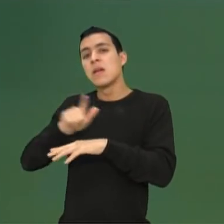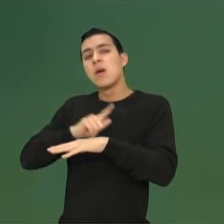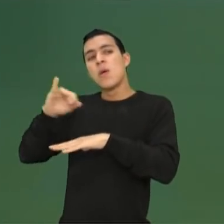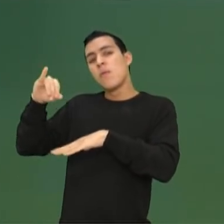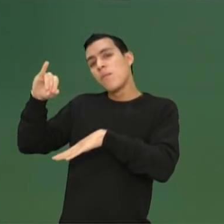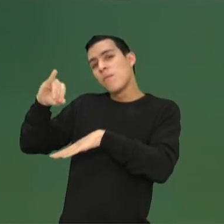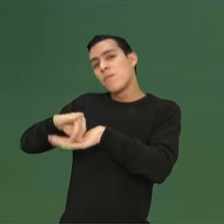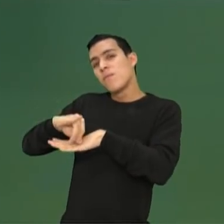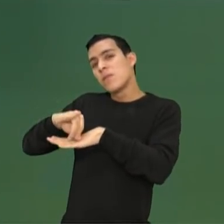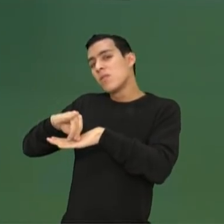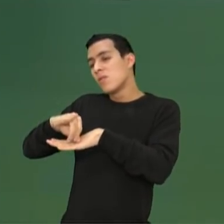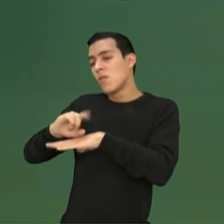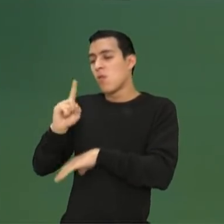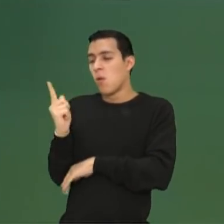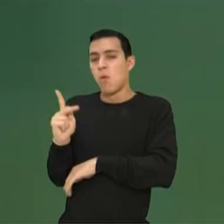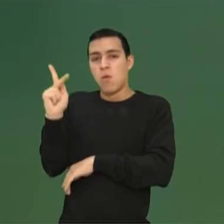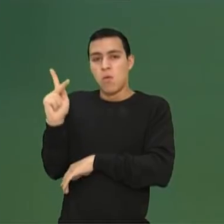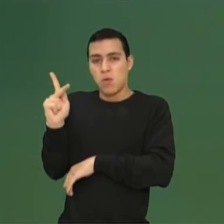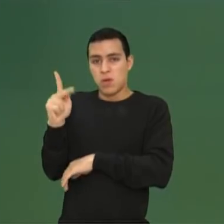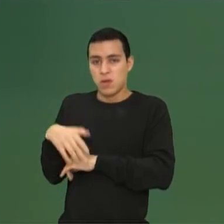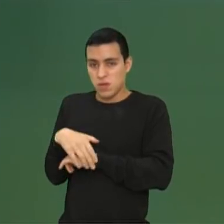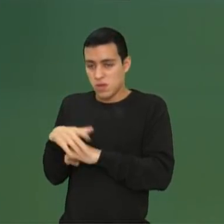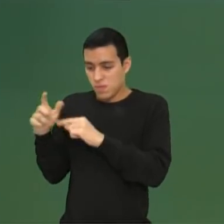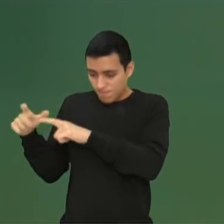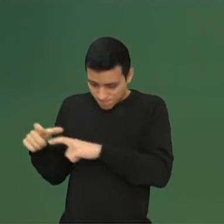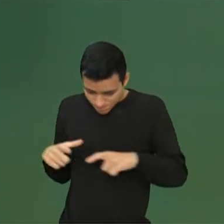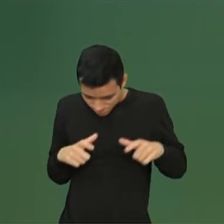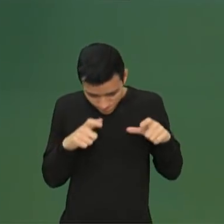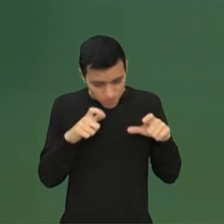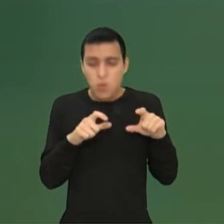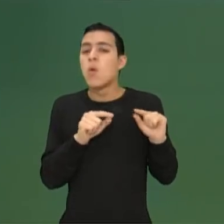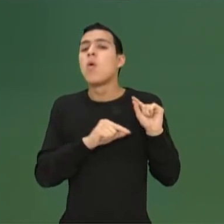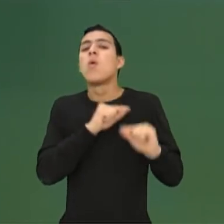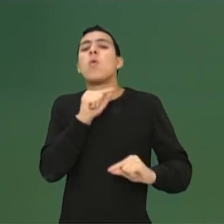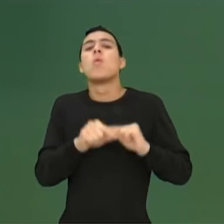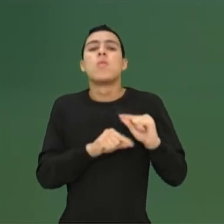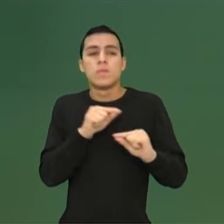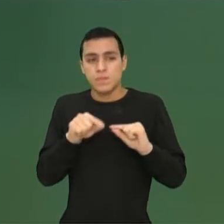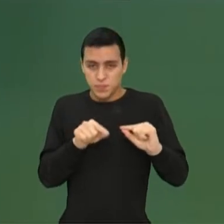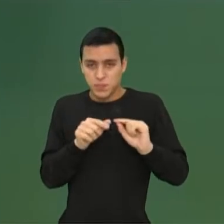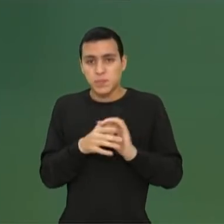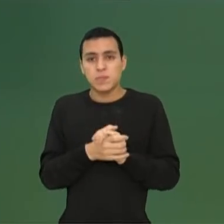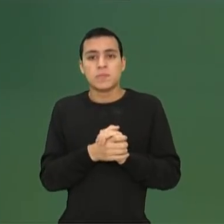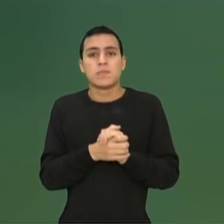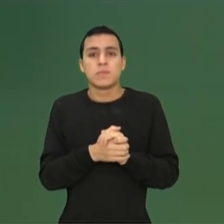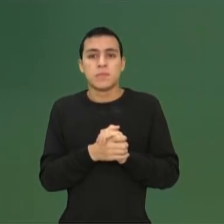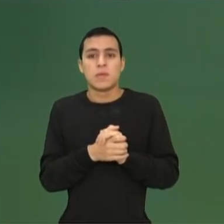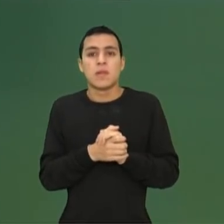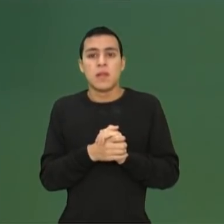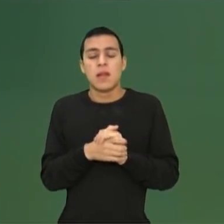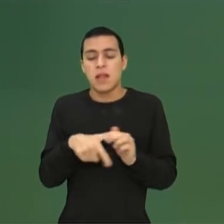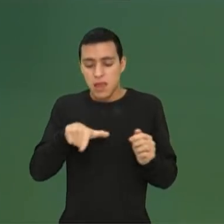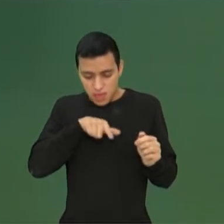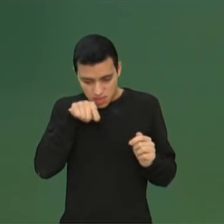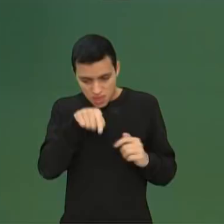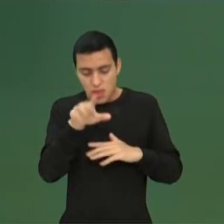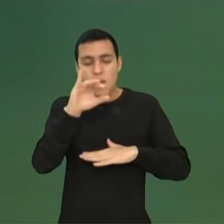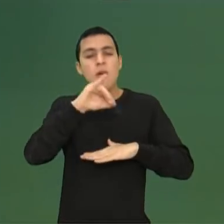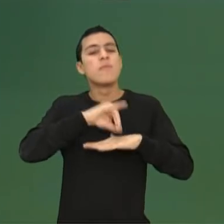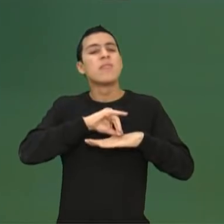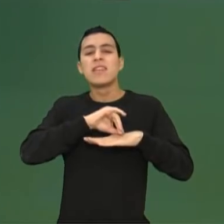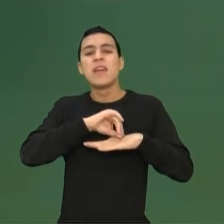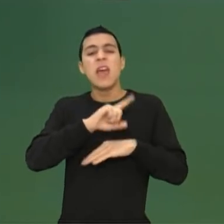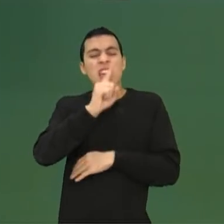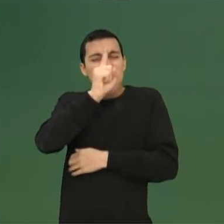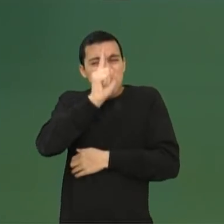objeto com 1 quilo. Deste outro lado, no lado direito, eu vou ter um objeto